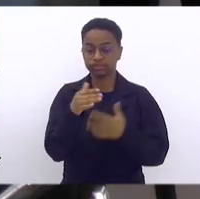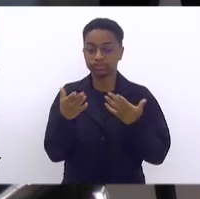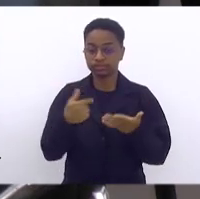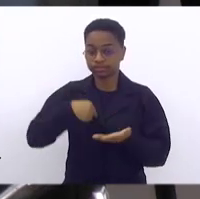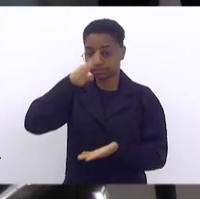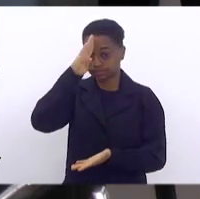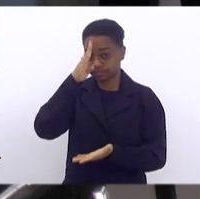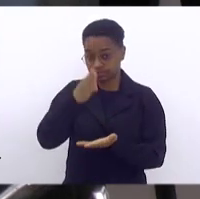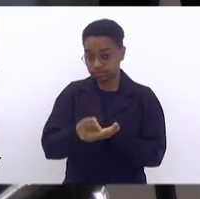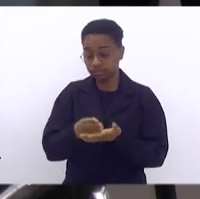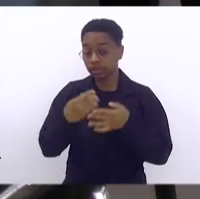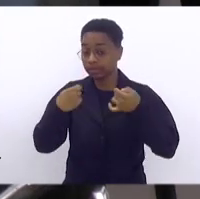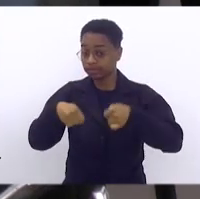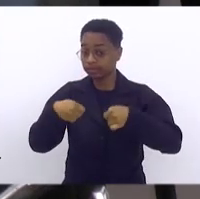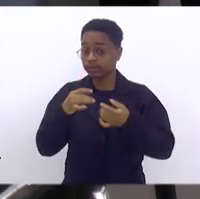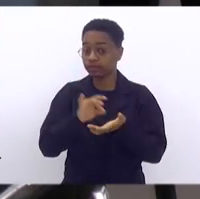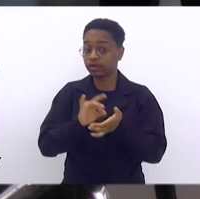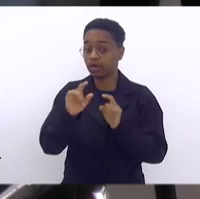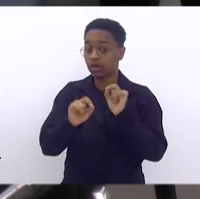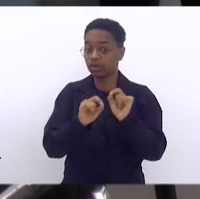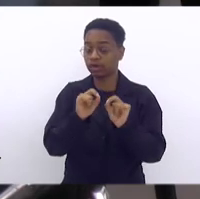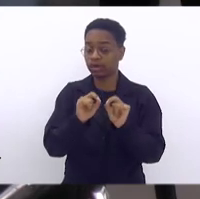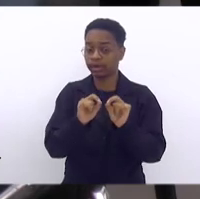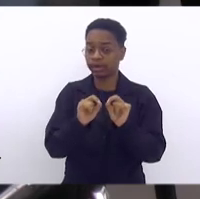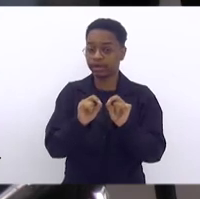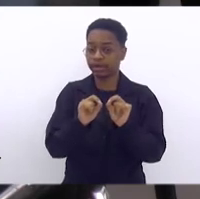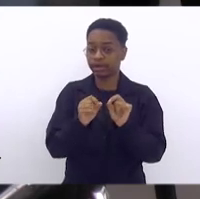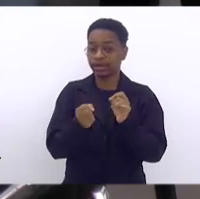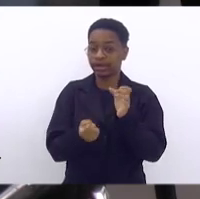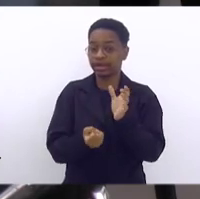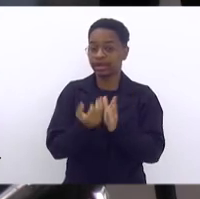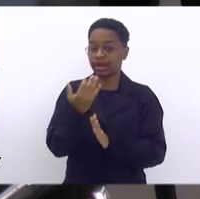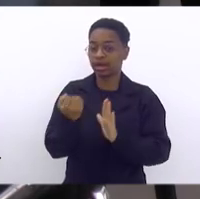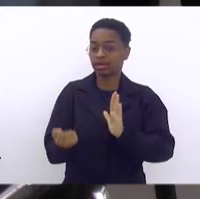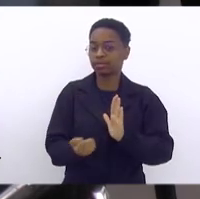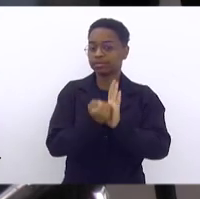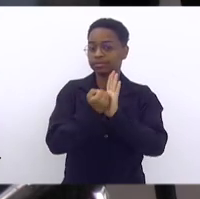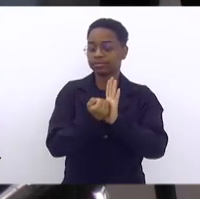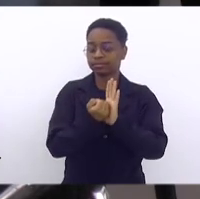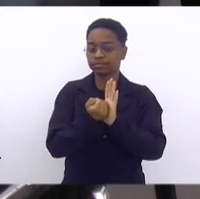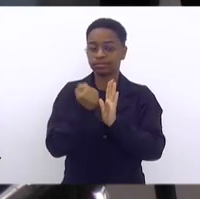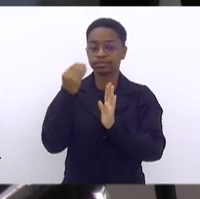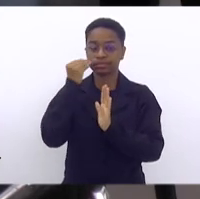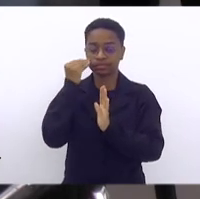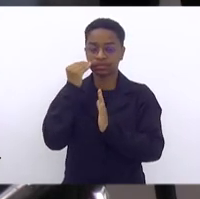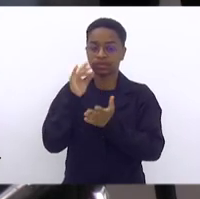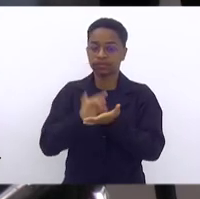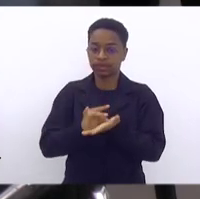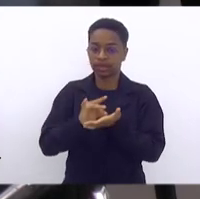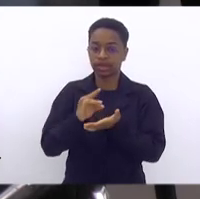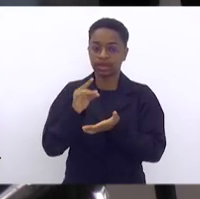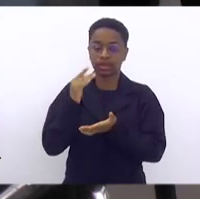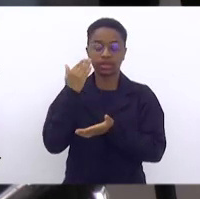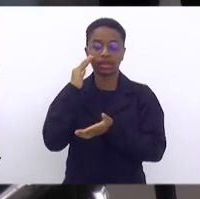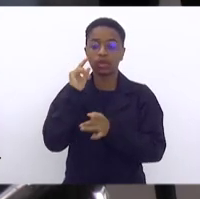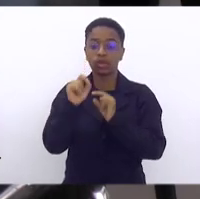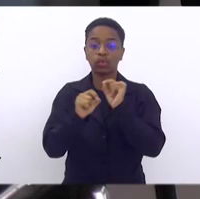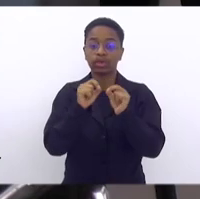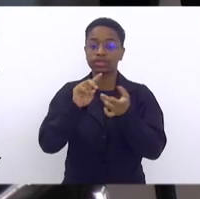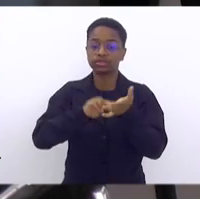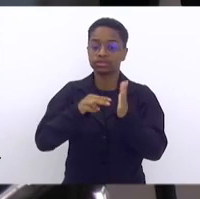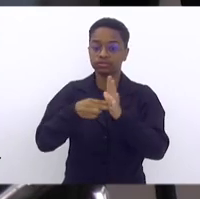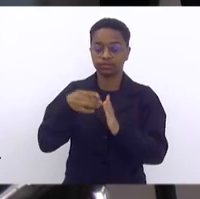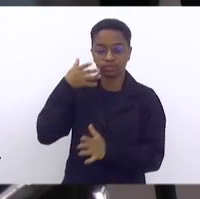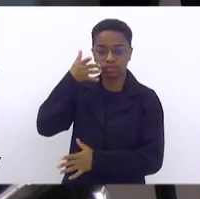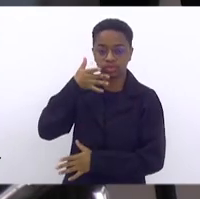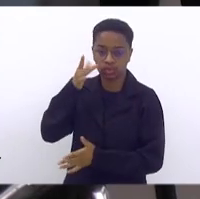que é necessário é a gente construir um certo marco em torno do que efetivamente vamos encarar como discurso de